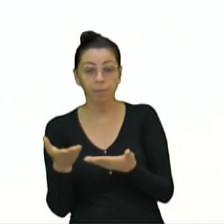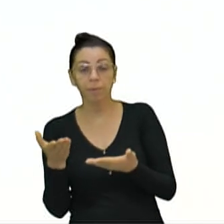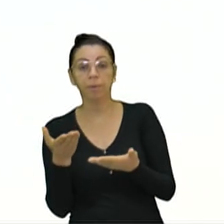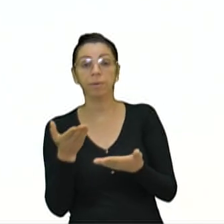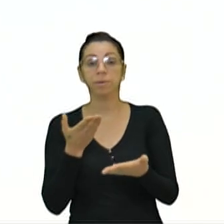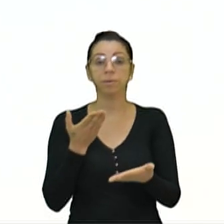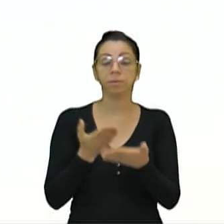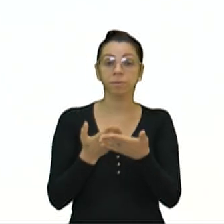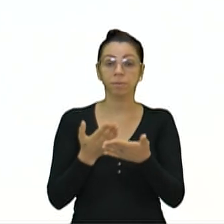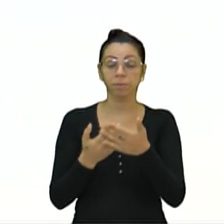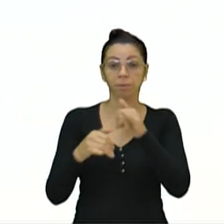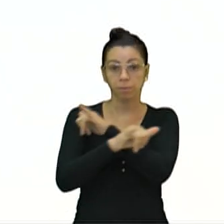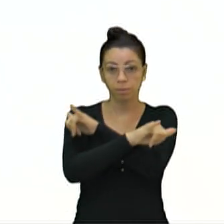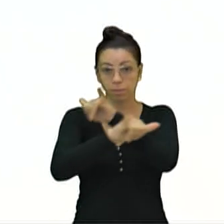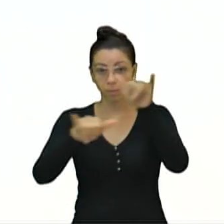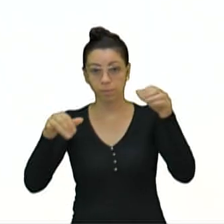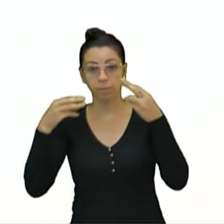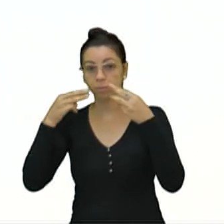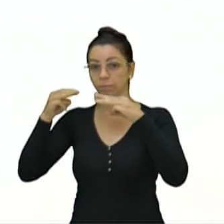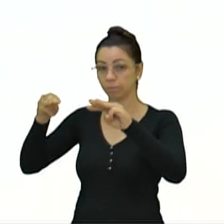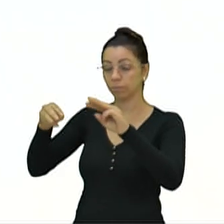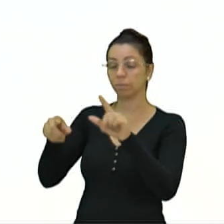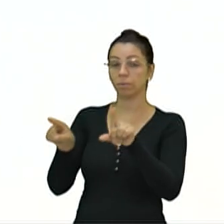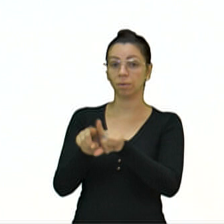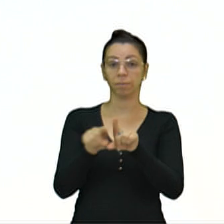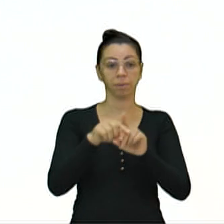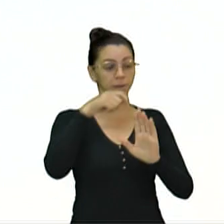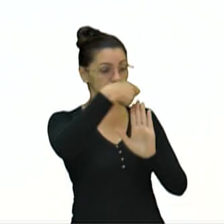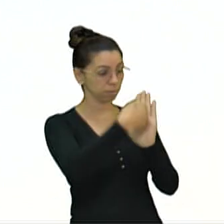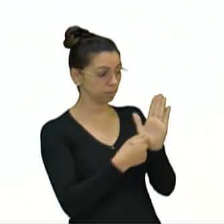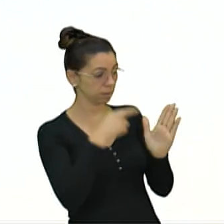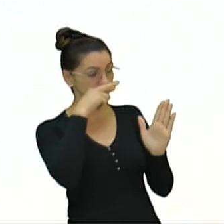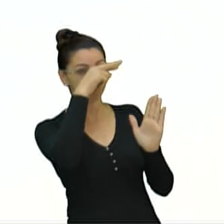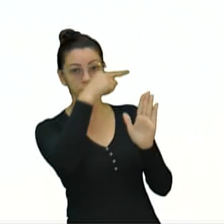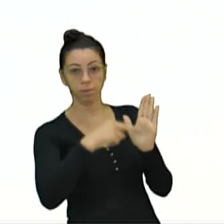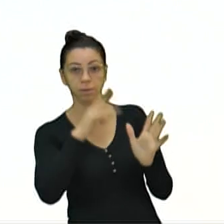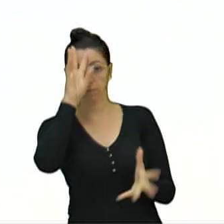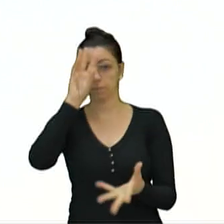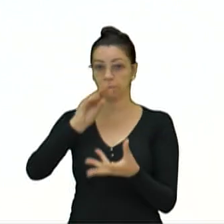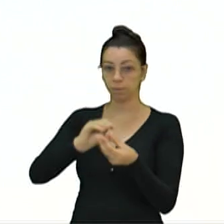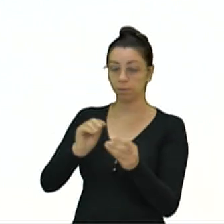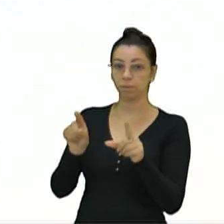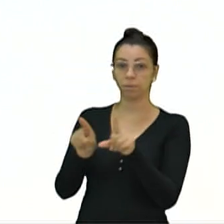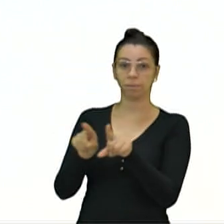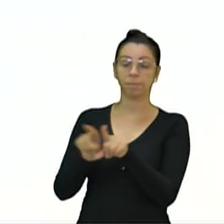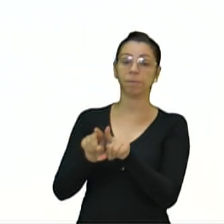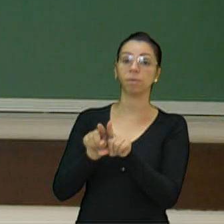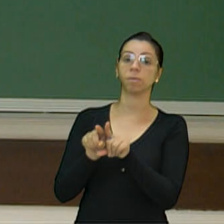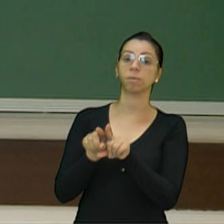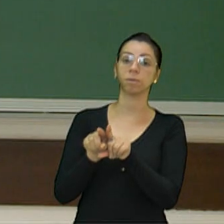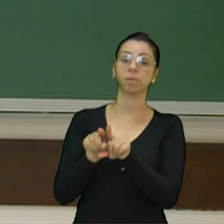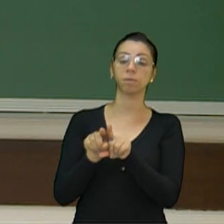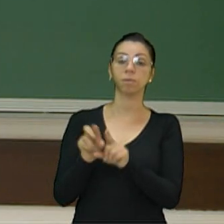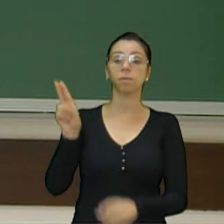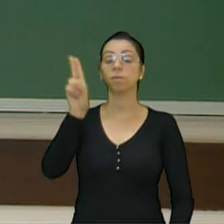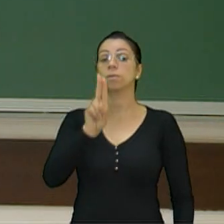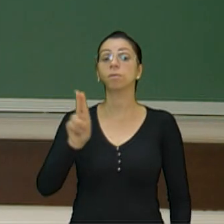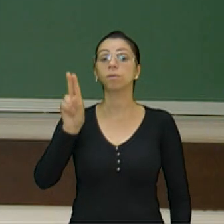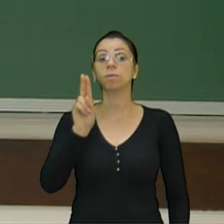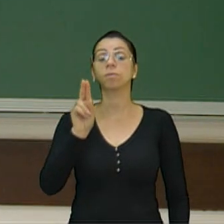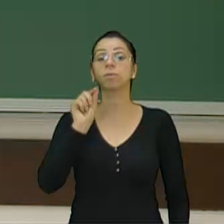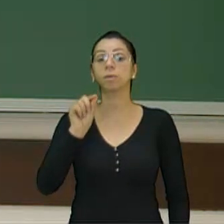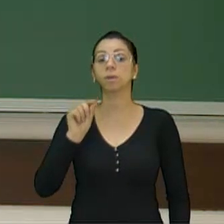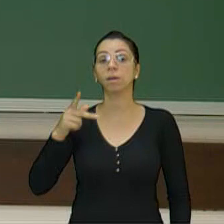sobre anúncios e propagandas, lemos um texto e fizemos a interpretação e a gente relembrou o uso de algumas